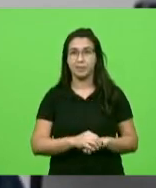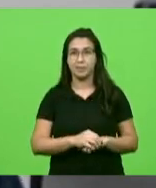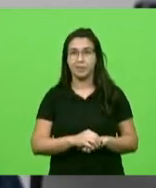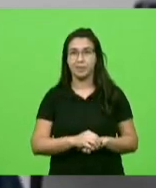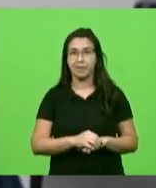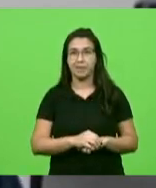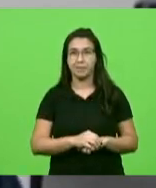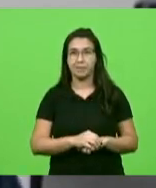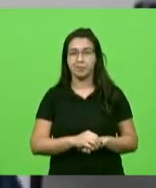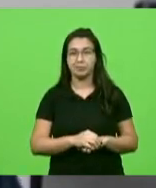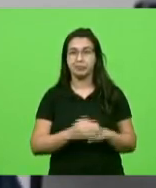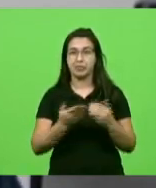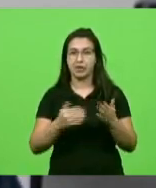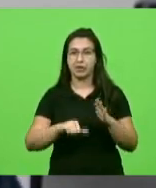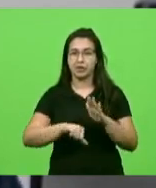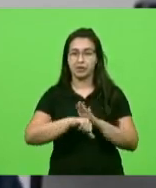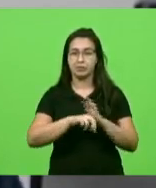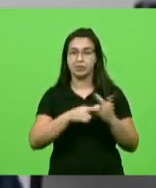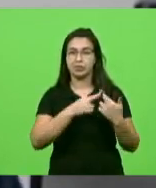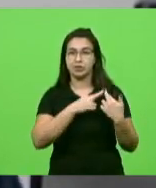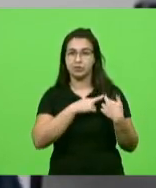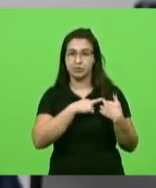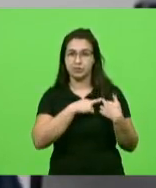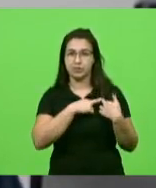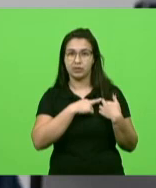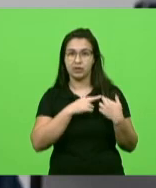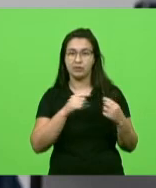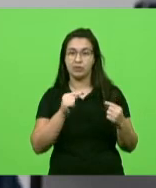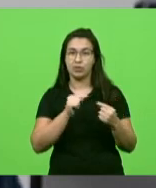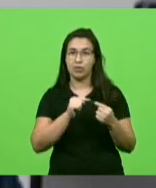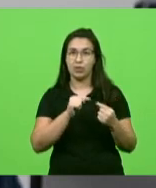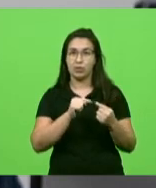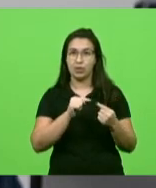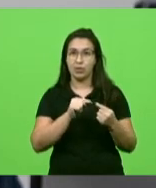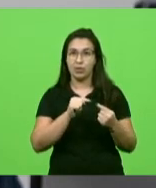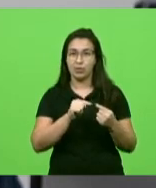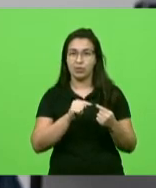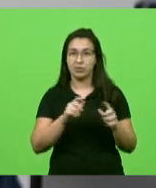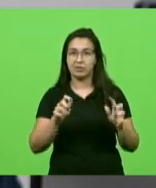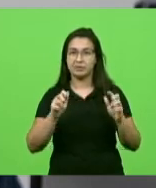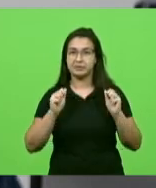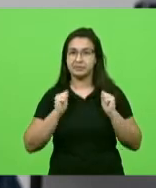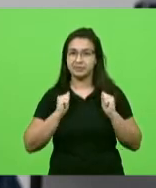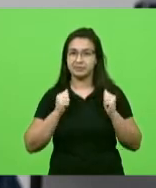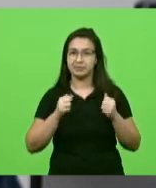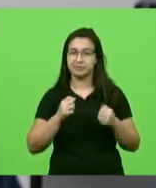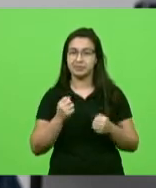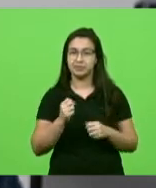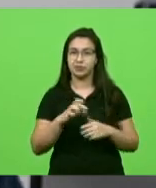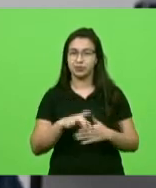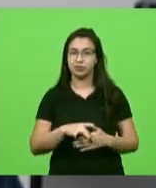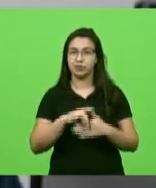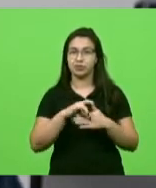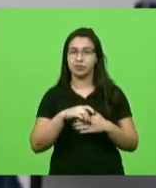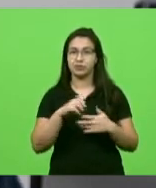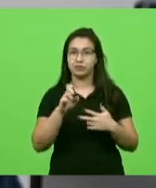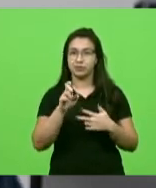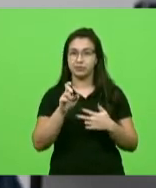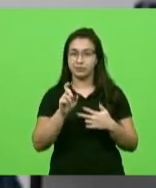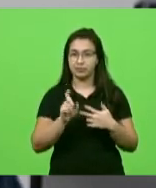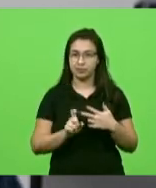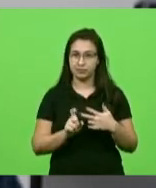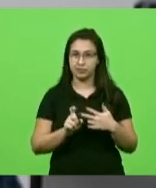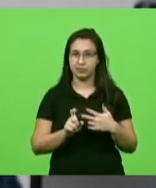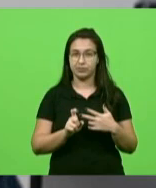e a configuração de tal crime de responsabilidade com figuras qual com a omissão do Chefe que poderia ser contigo e